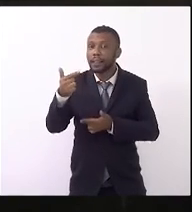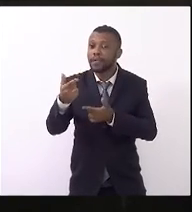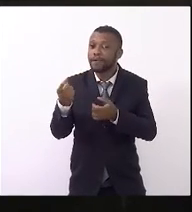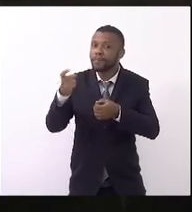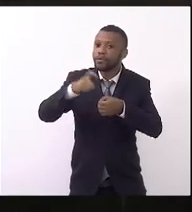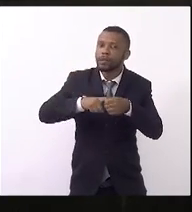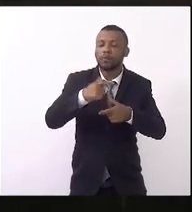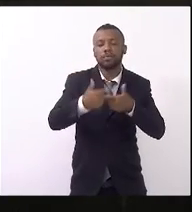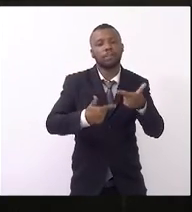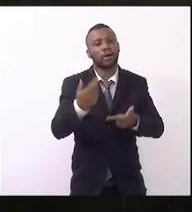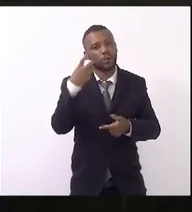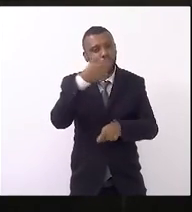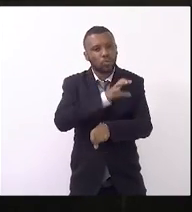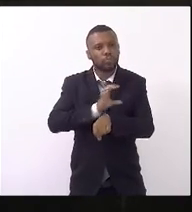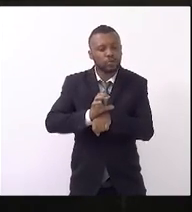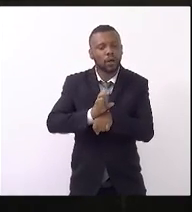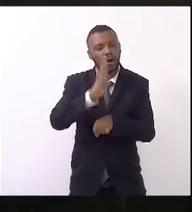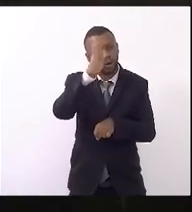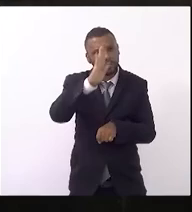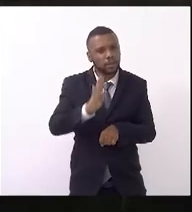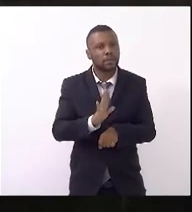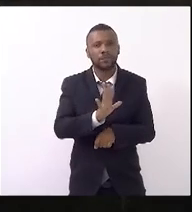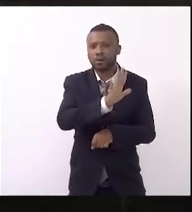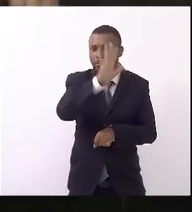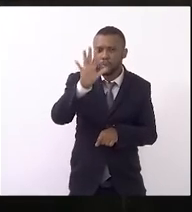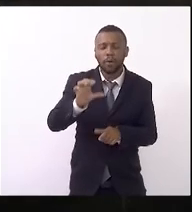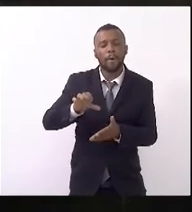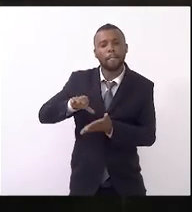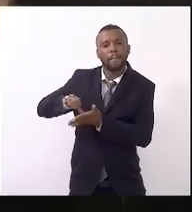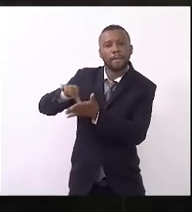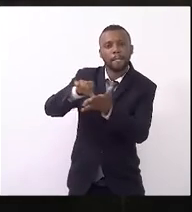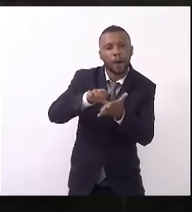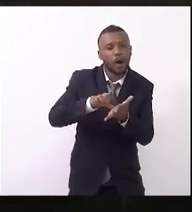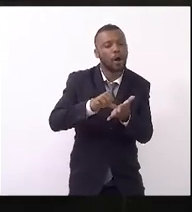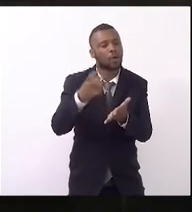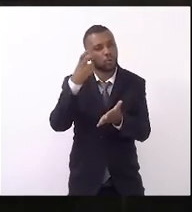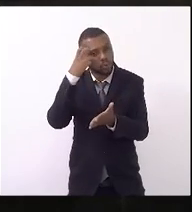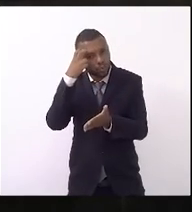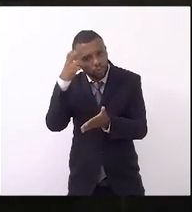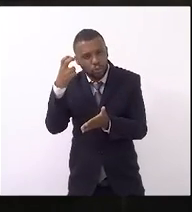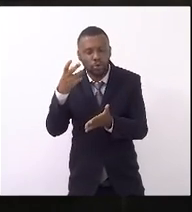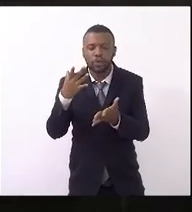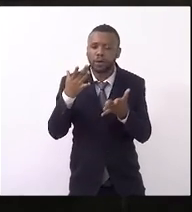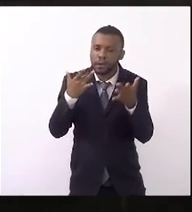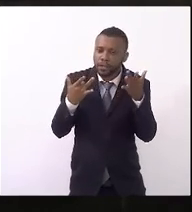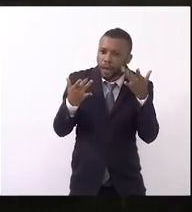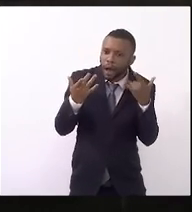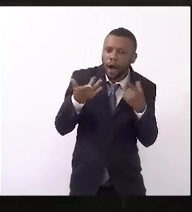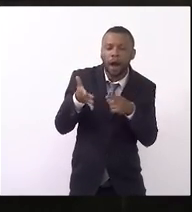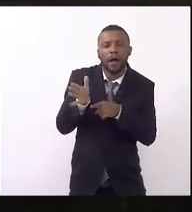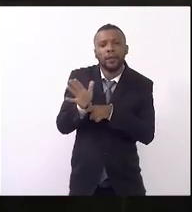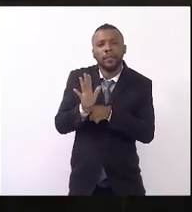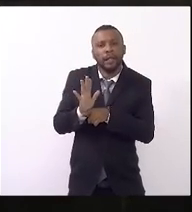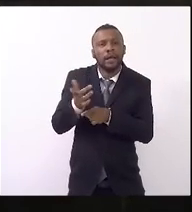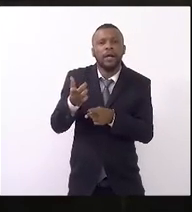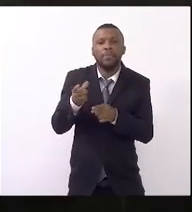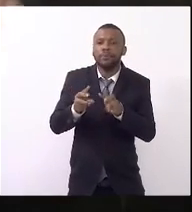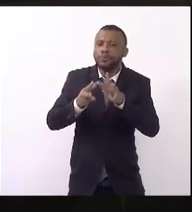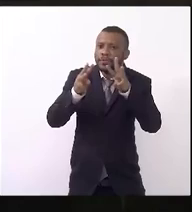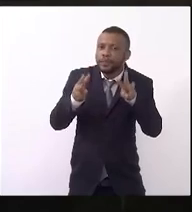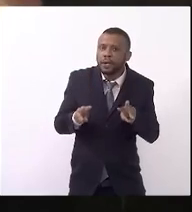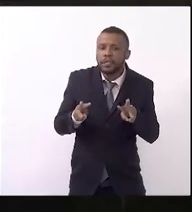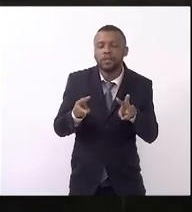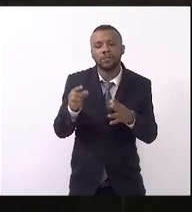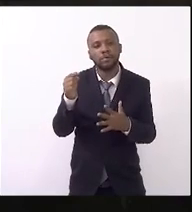Brasil, para retomar, né, os pontos de cultura, retomar os teatros, os cinemas, as galerias, os museus, enfim,